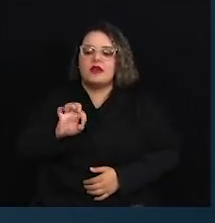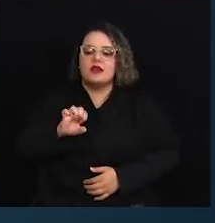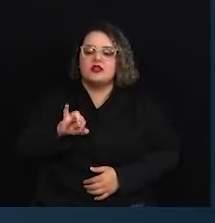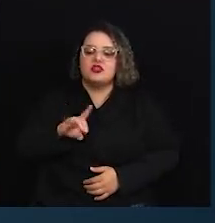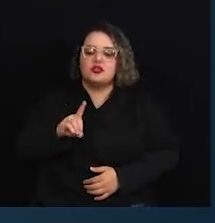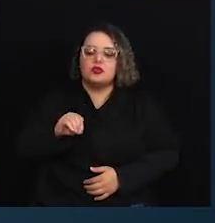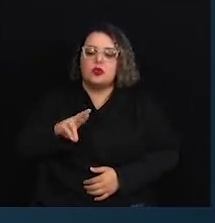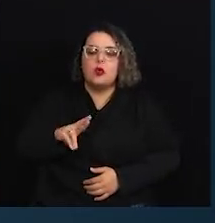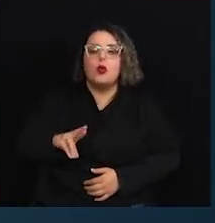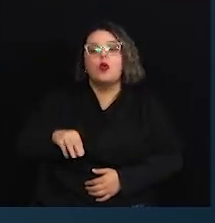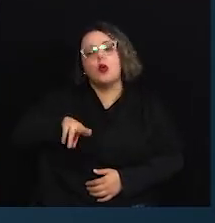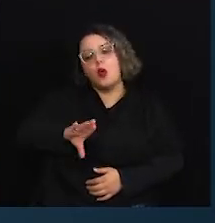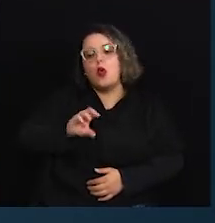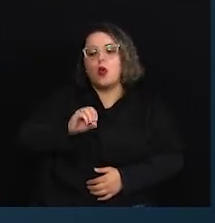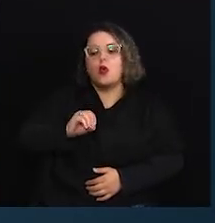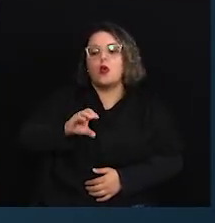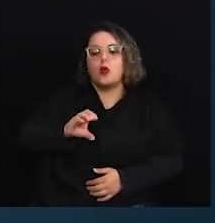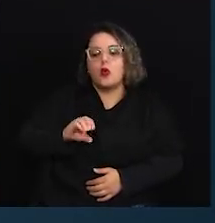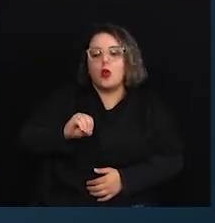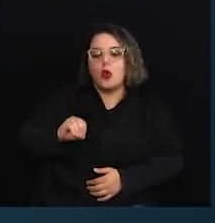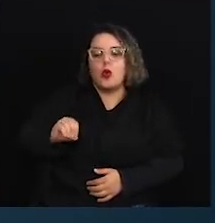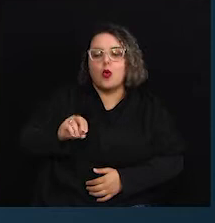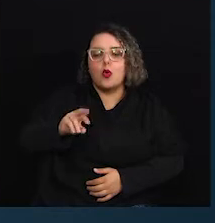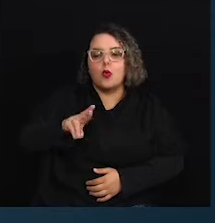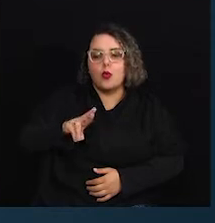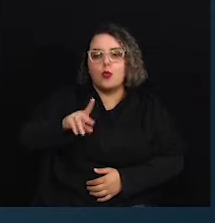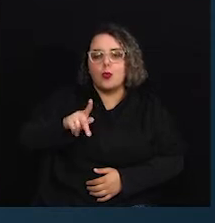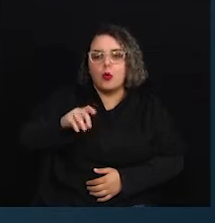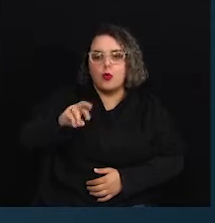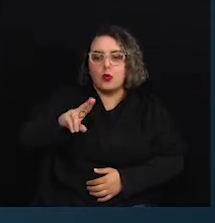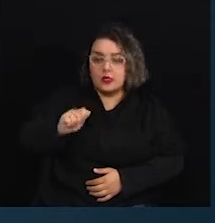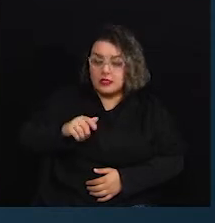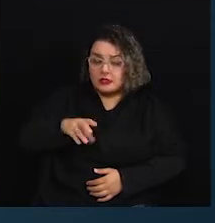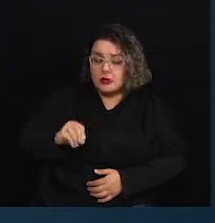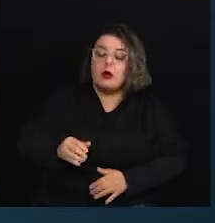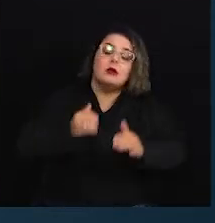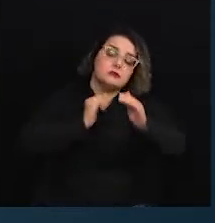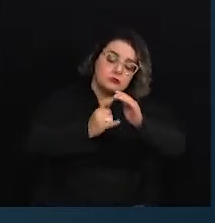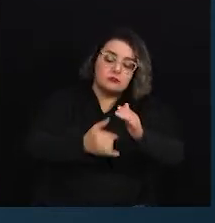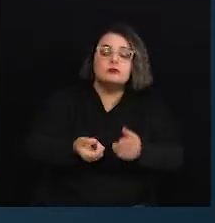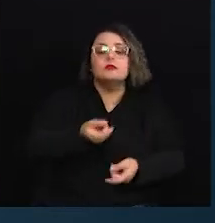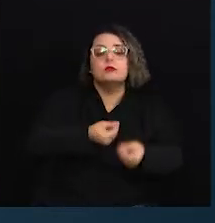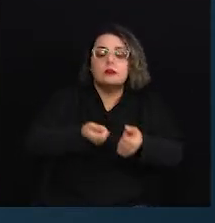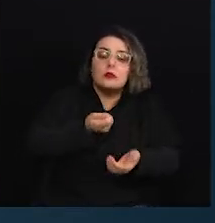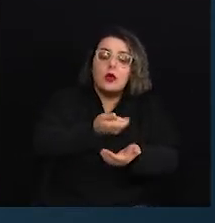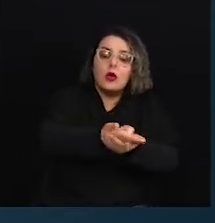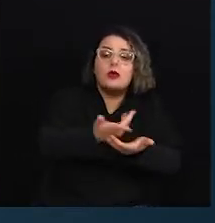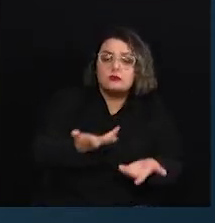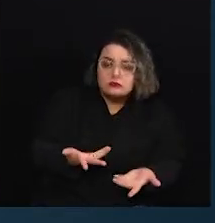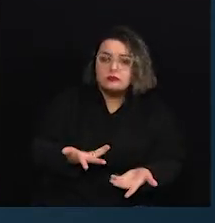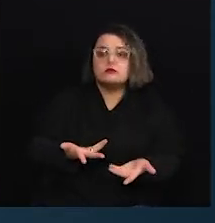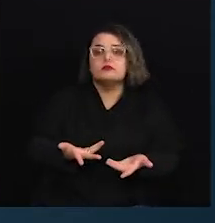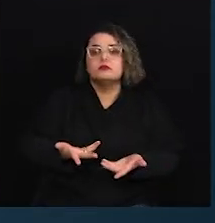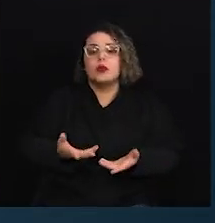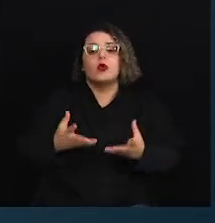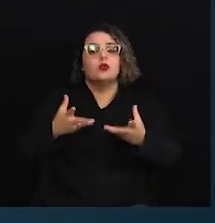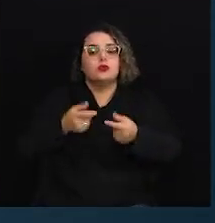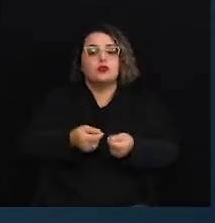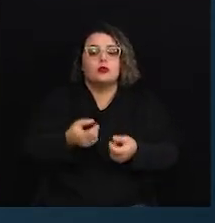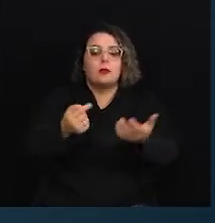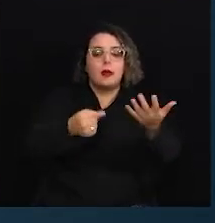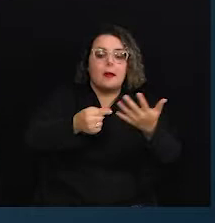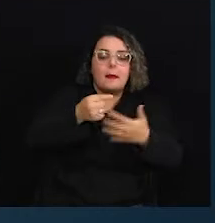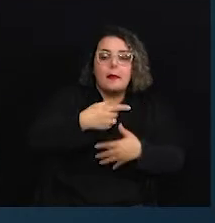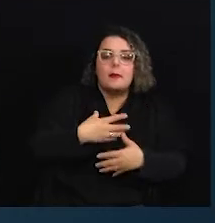uma corporação, e ele vai fazendo essas relações, olha, investiu na startup, fez uma parceria, virou cliente, a quantidade de